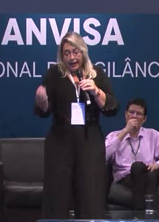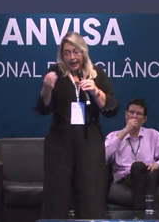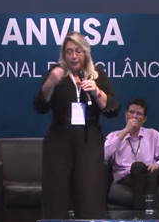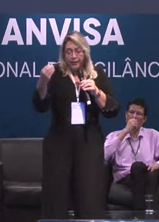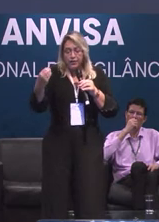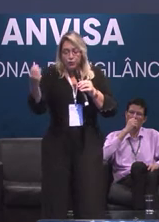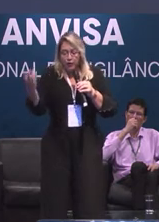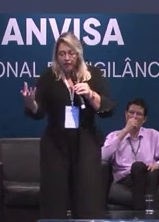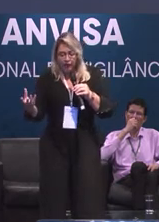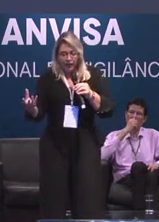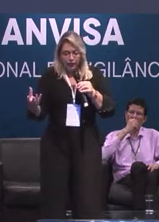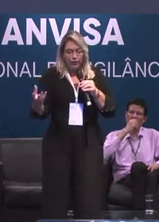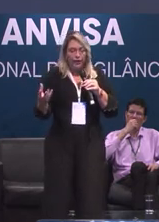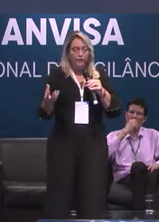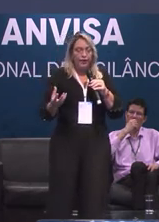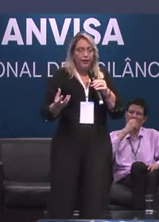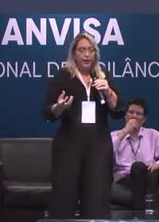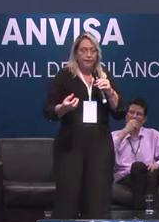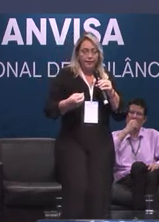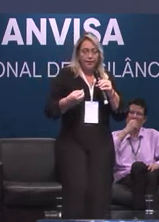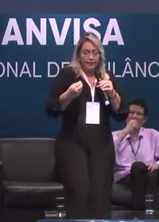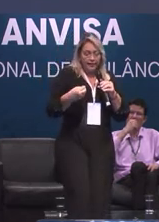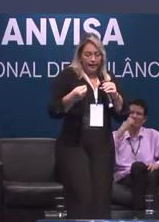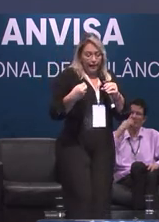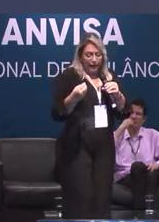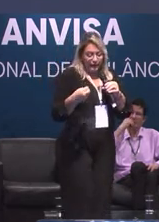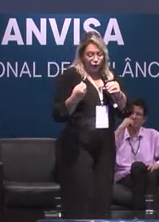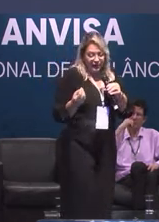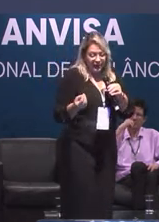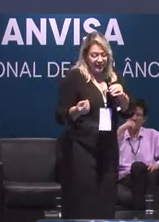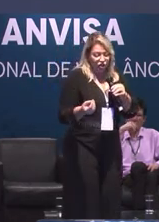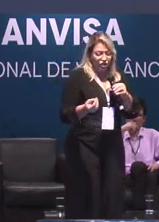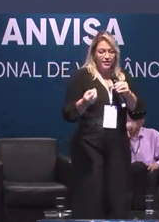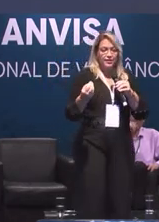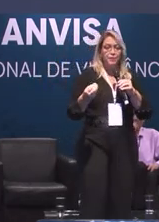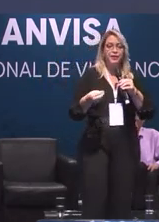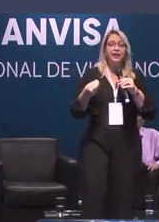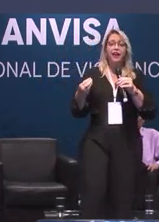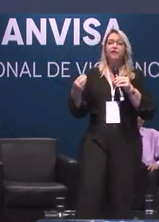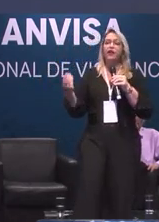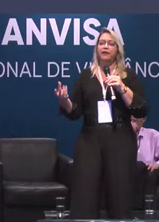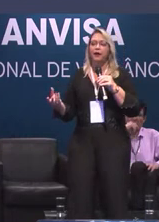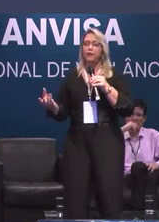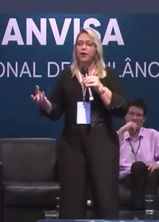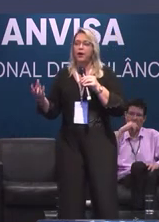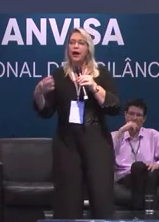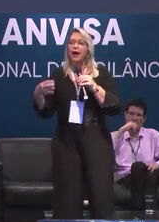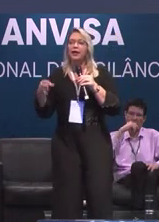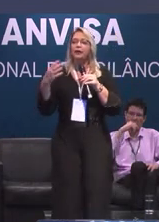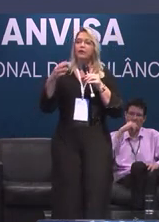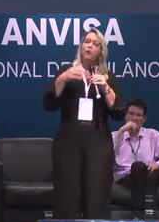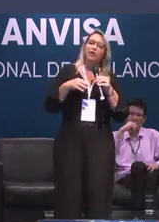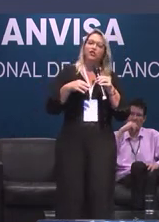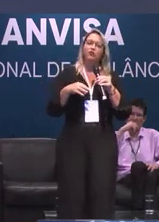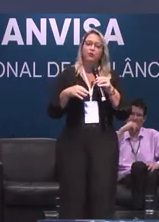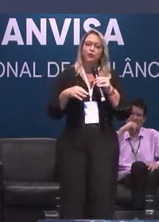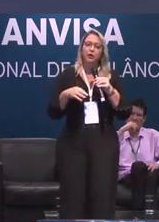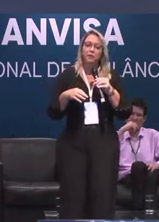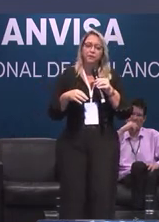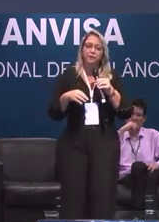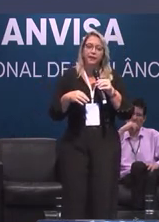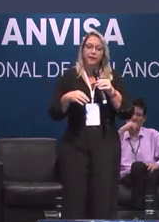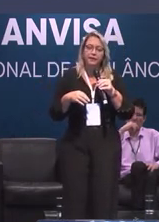era apenas um referendo, né, na verdade. Vocês, todas essas instâncias apenas referendavam aquilo que alguém já construía